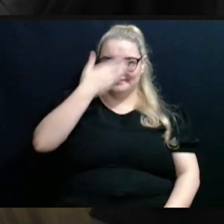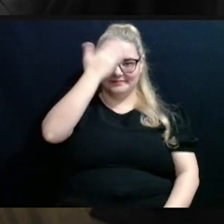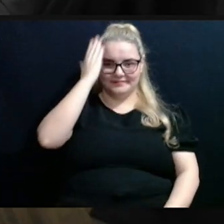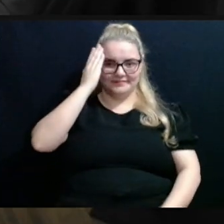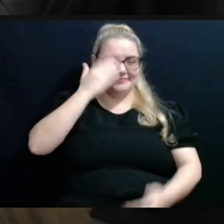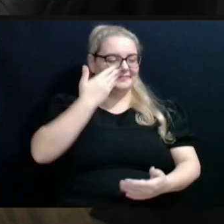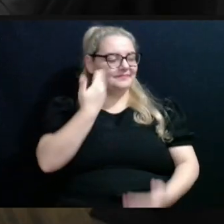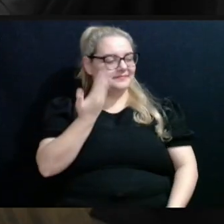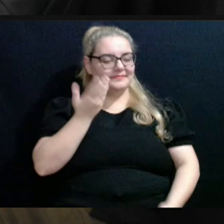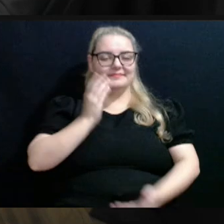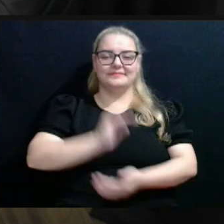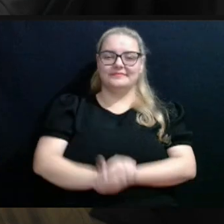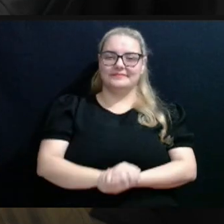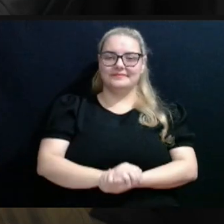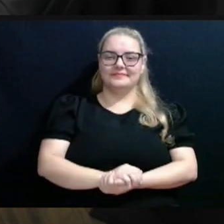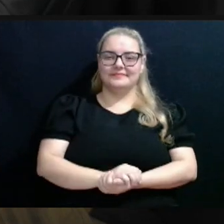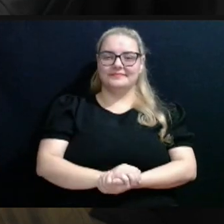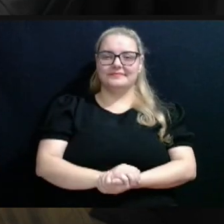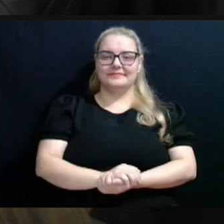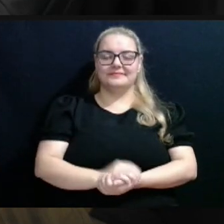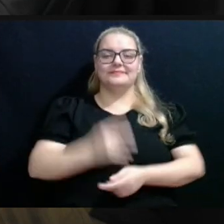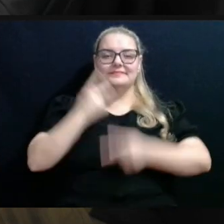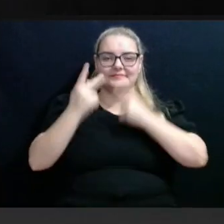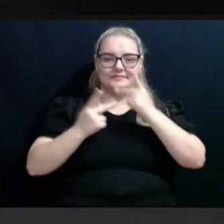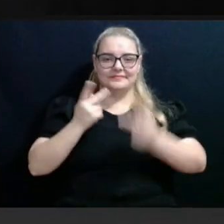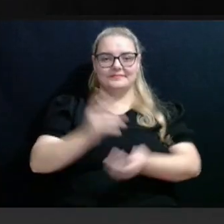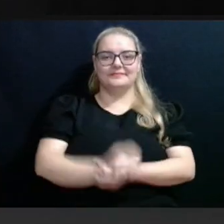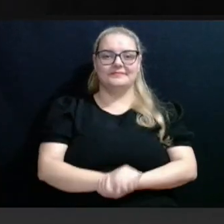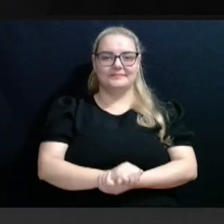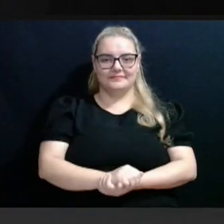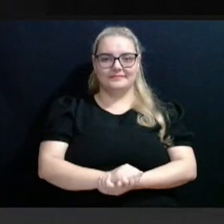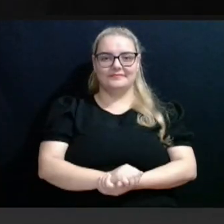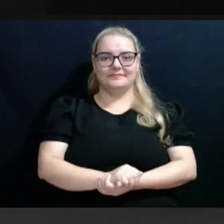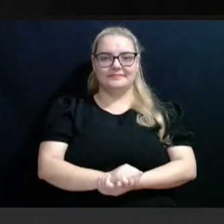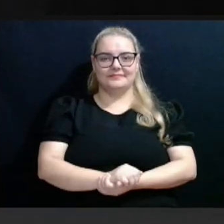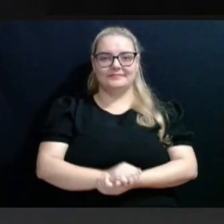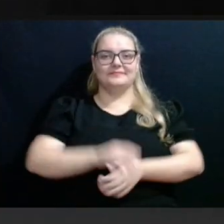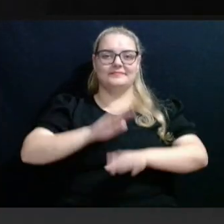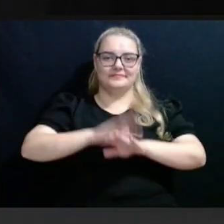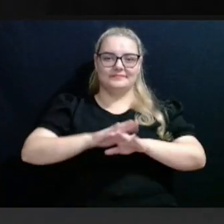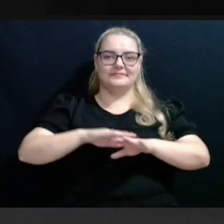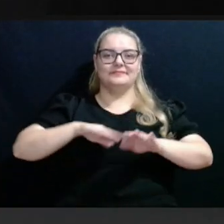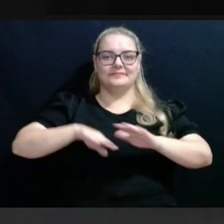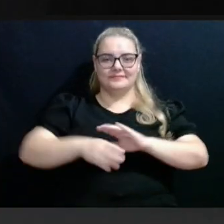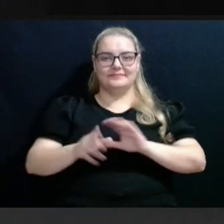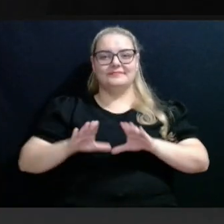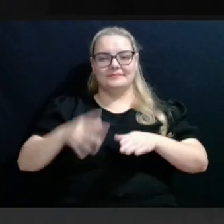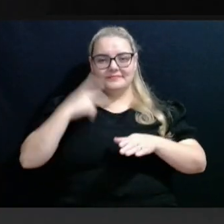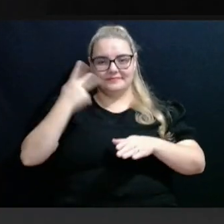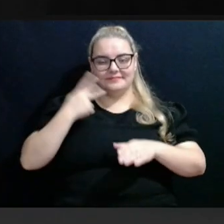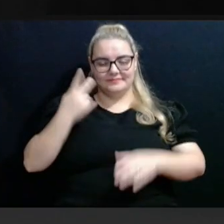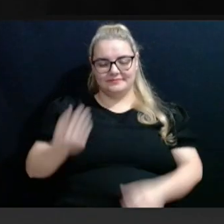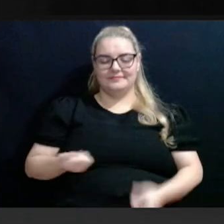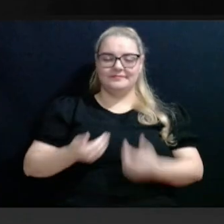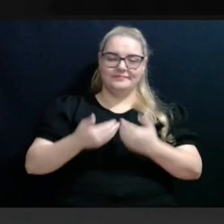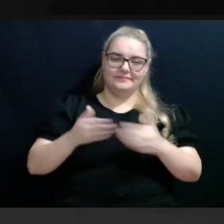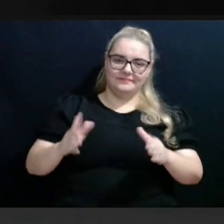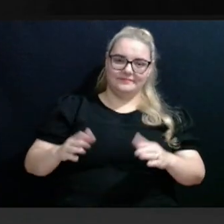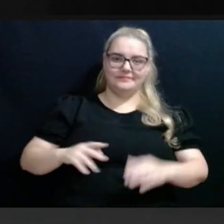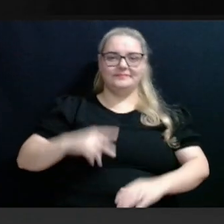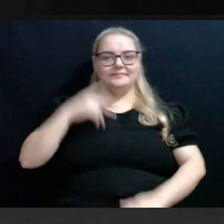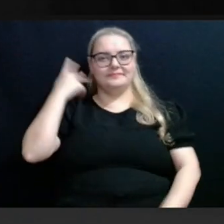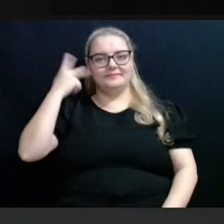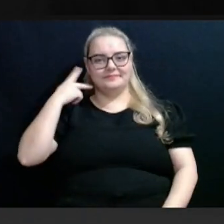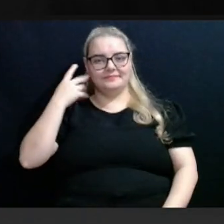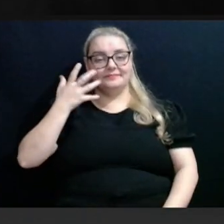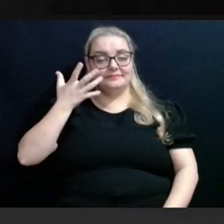Iabico. Ele vai falar um pouco da sua atuação parlamentar, mas como é de praxe, logo na abertura do nosso podcast, eu vou fazer a